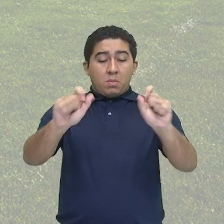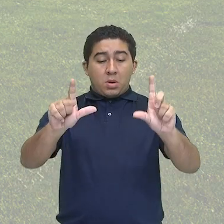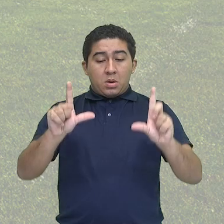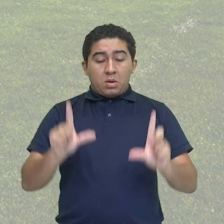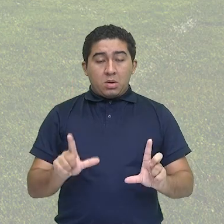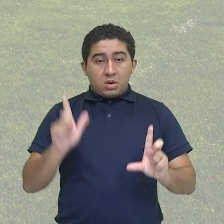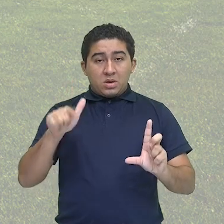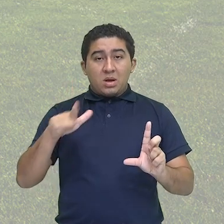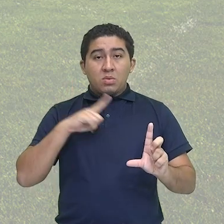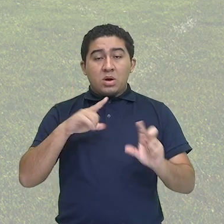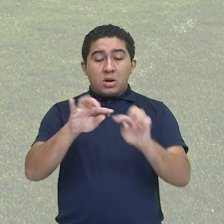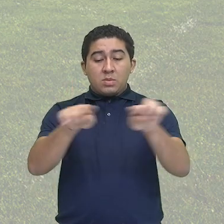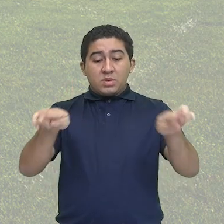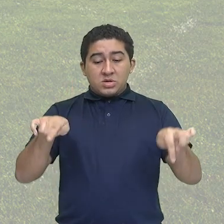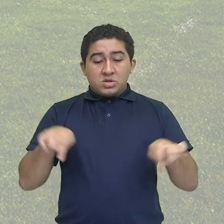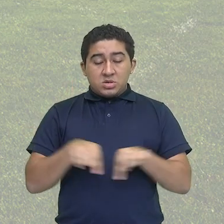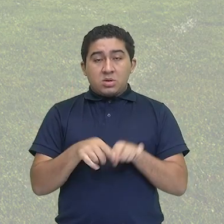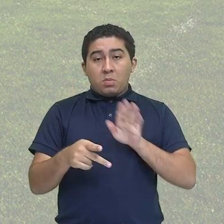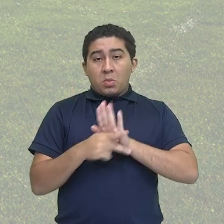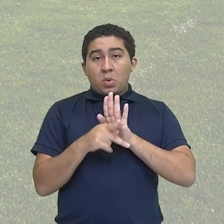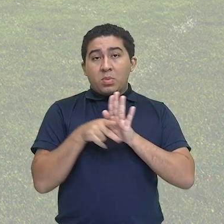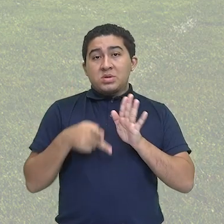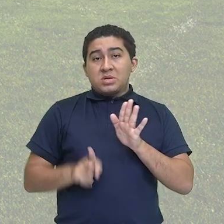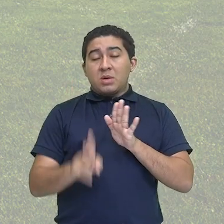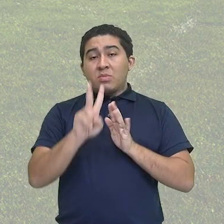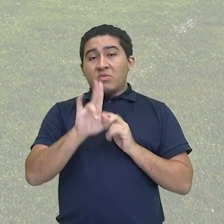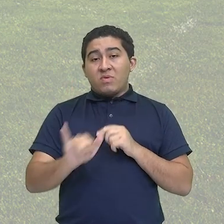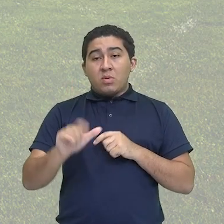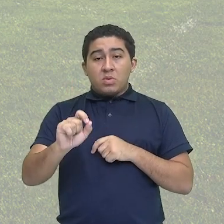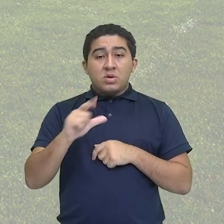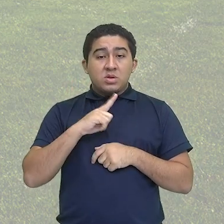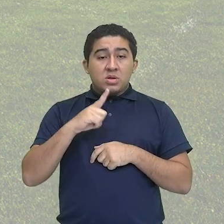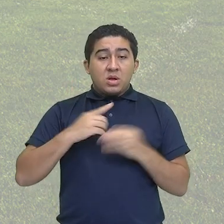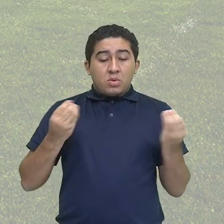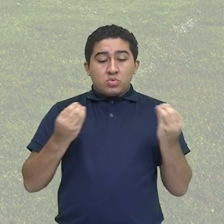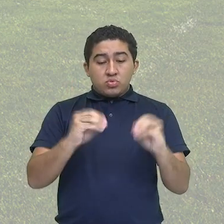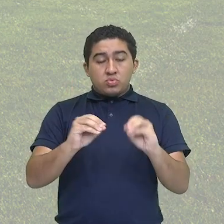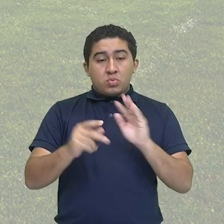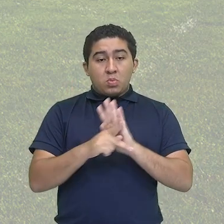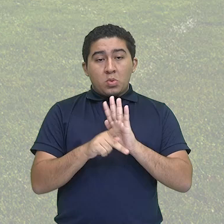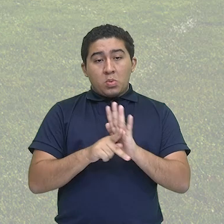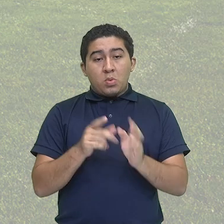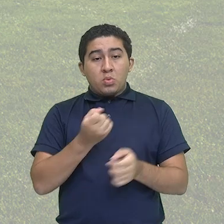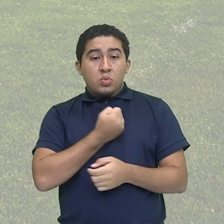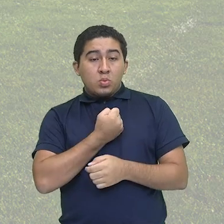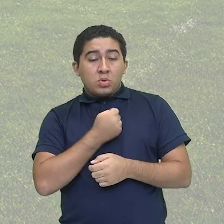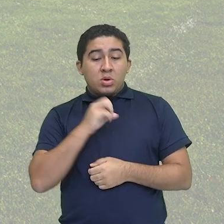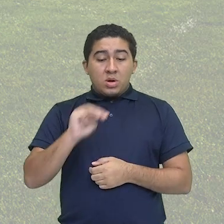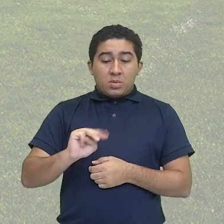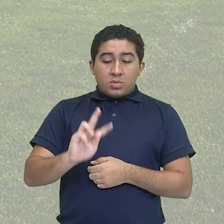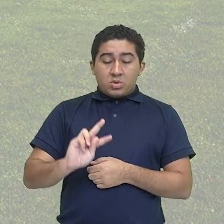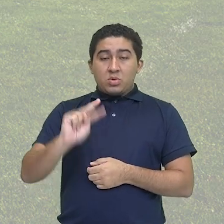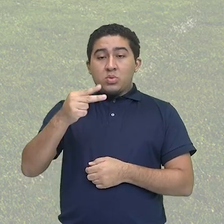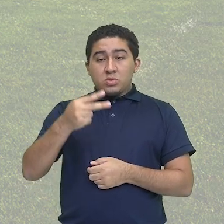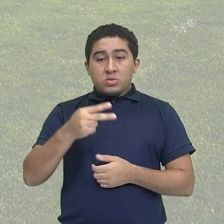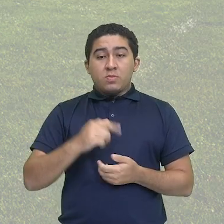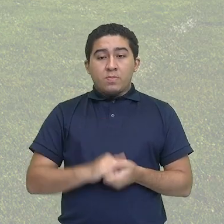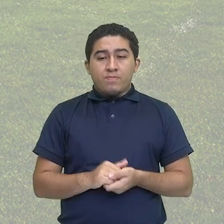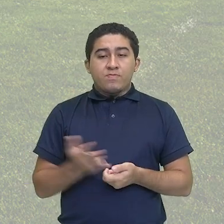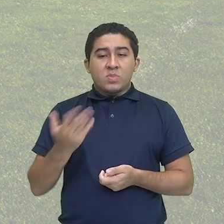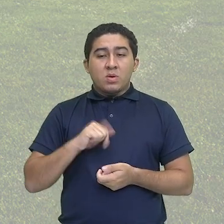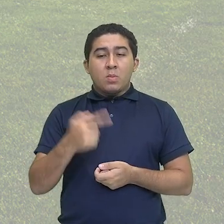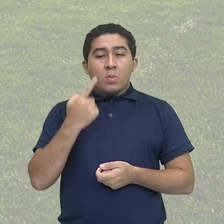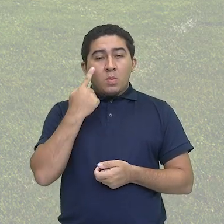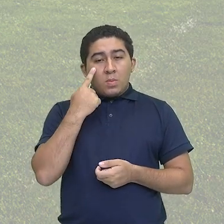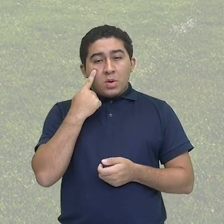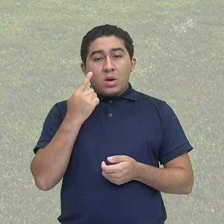né, as medidas do terreno, e sempre vai estar acompanhado aqui da nossa unidade, né, o metro quadrado. Então vamos mostrar aí